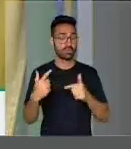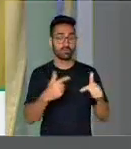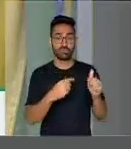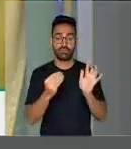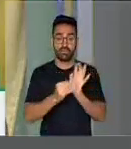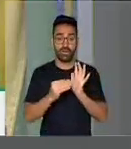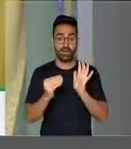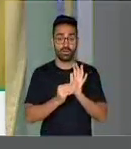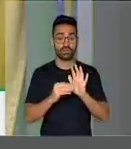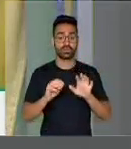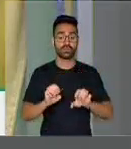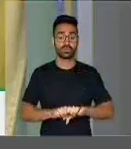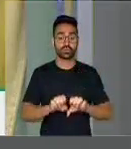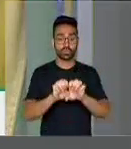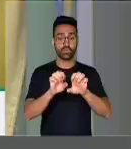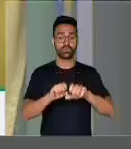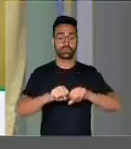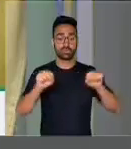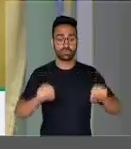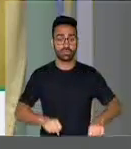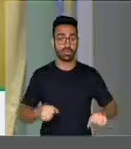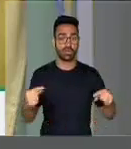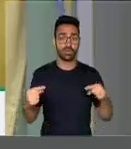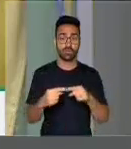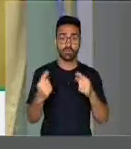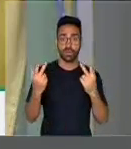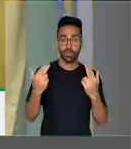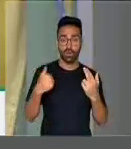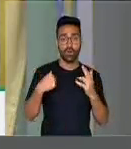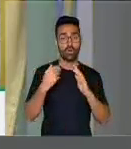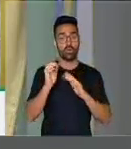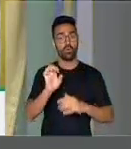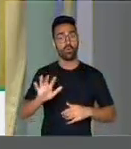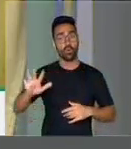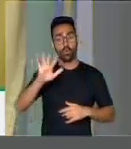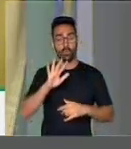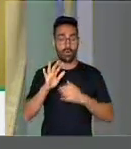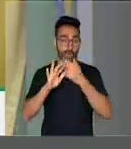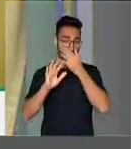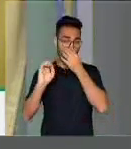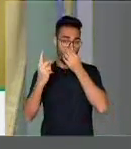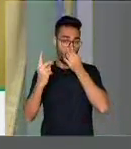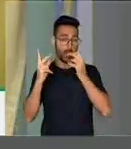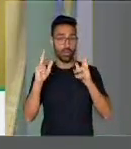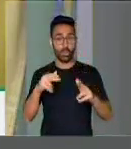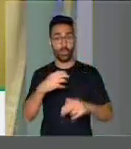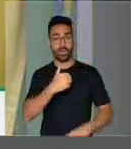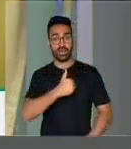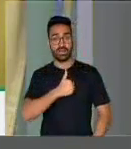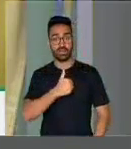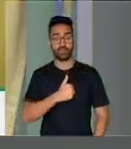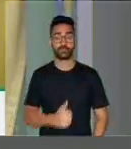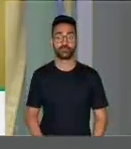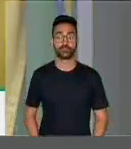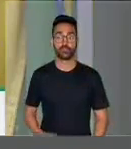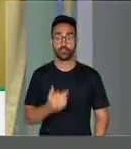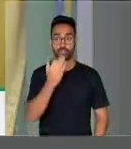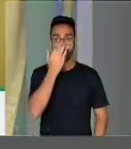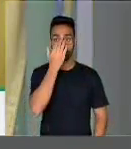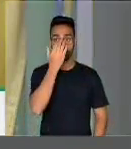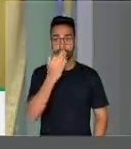estrutura tributária harmônica ao sistema tributário europeu e canadense. Mas eu quero registrar, deputada Giovânia,